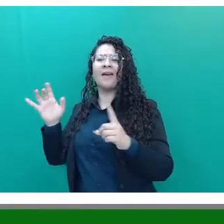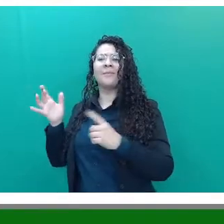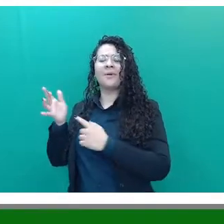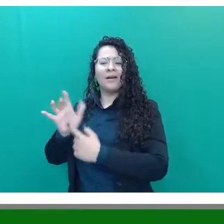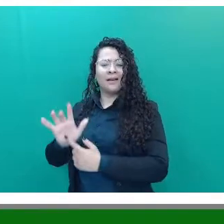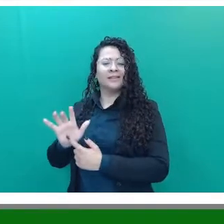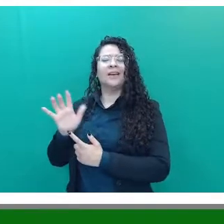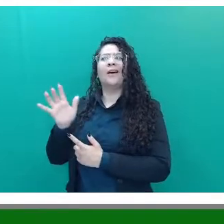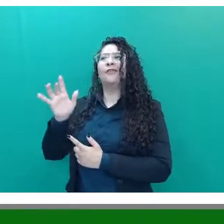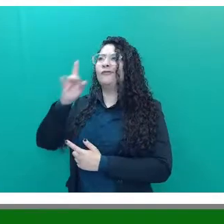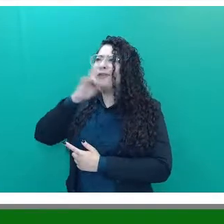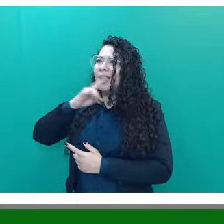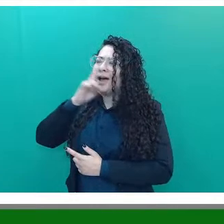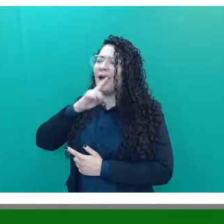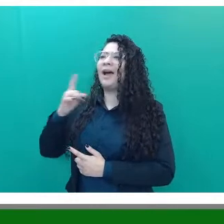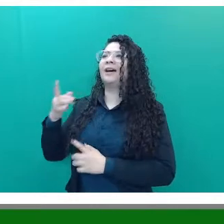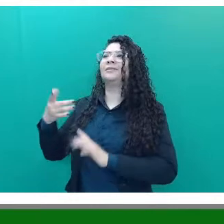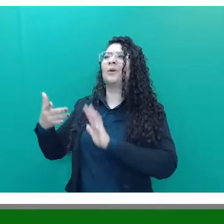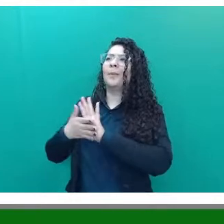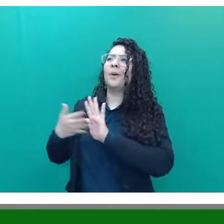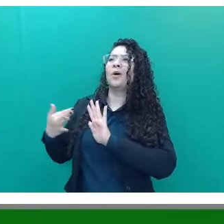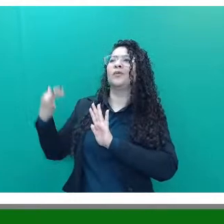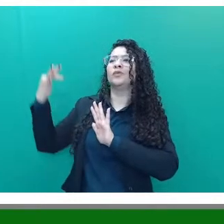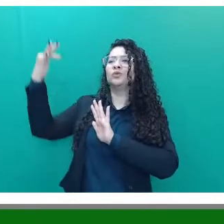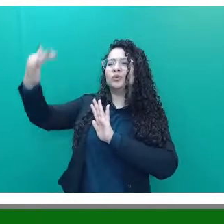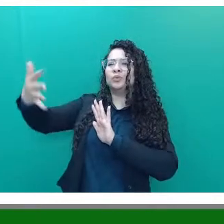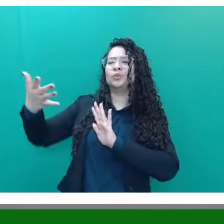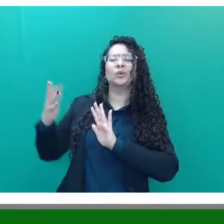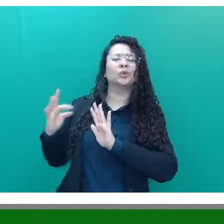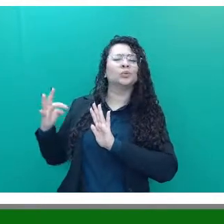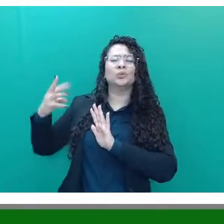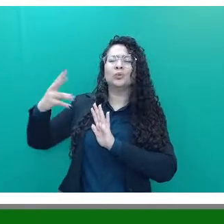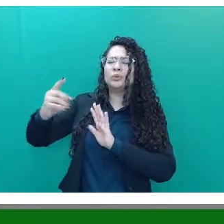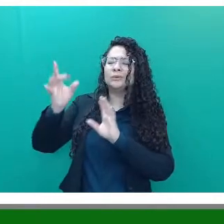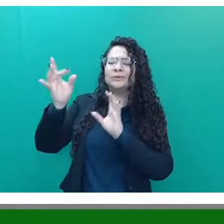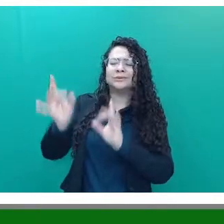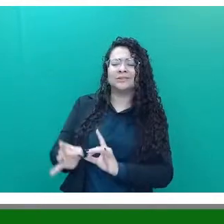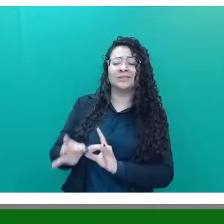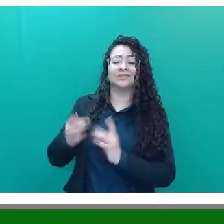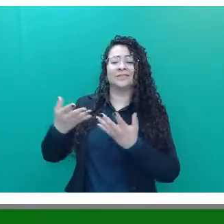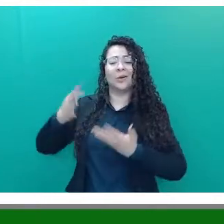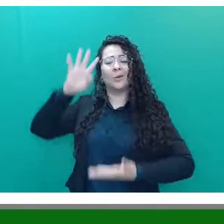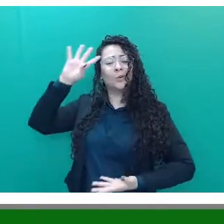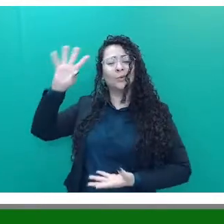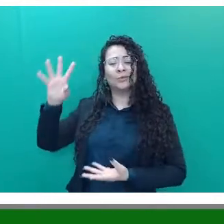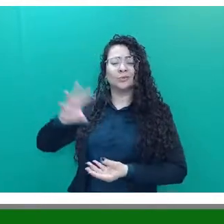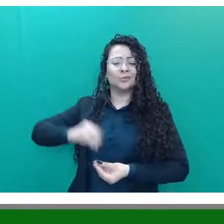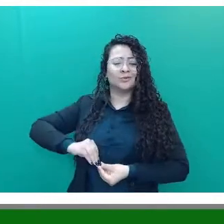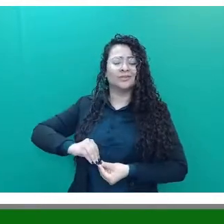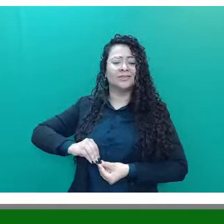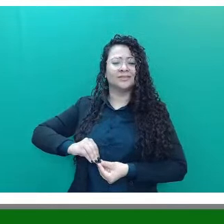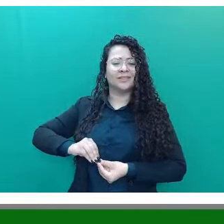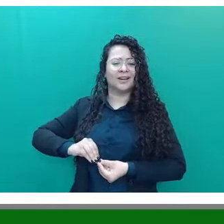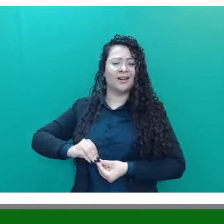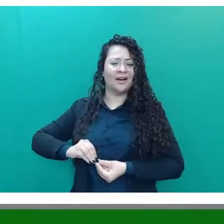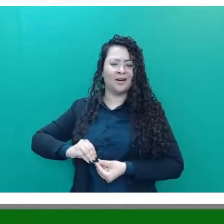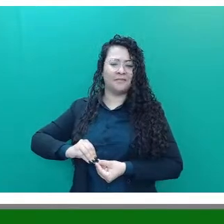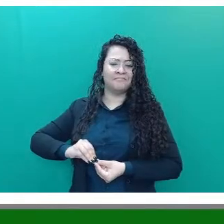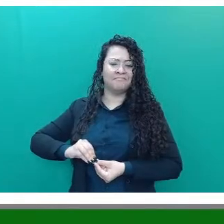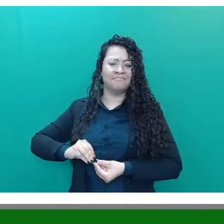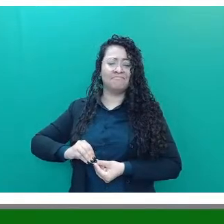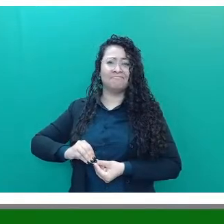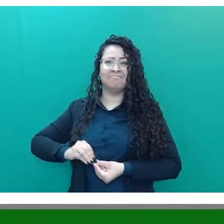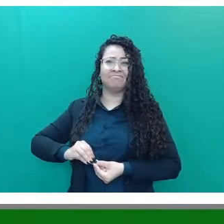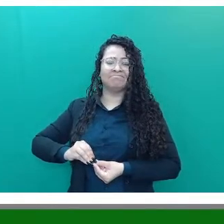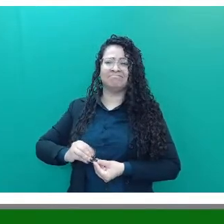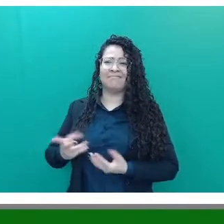propostas futuras, então a sua conclusão, ela fecha de forma espetacular, assim, o seu trabalho, tá